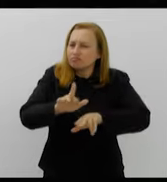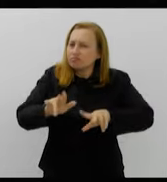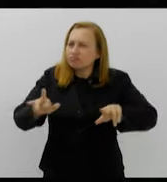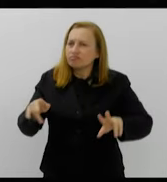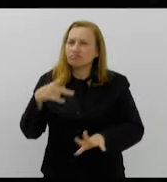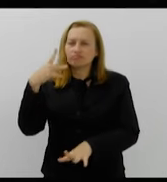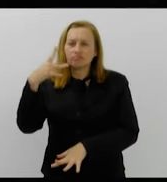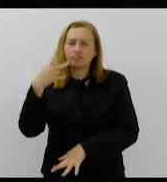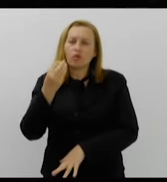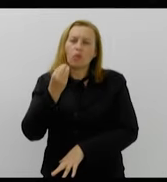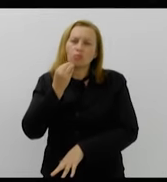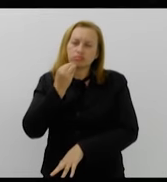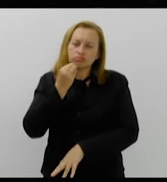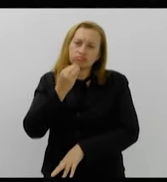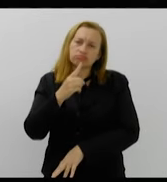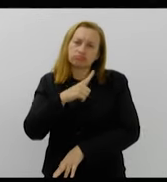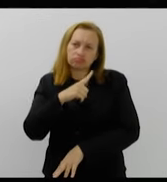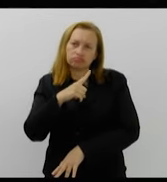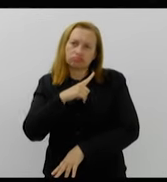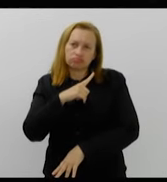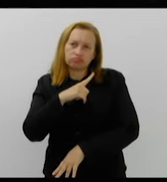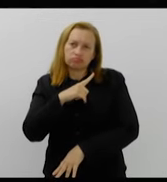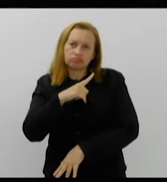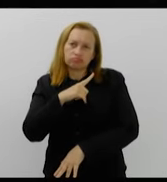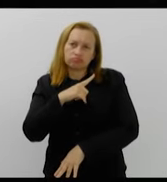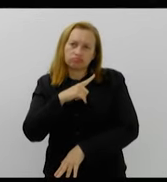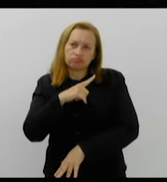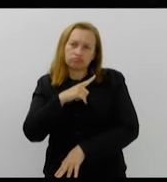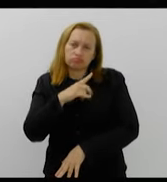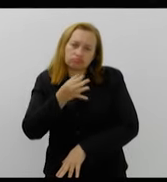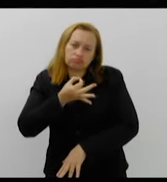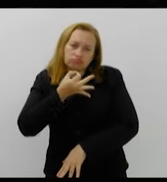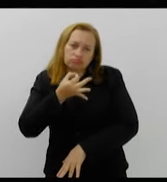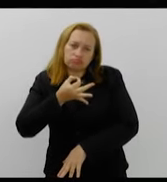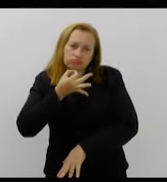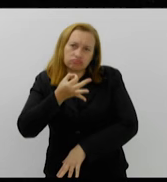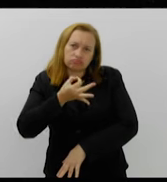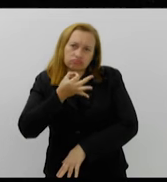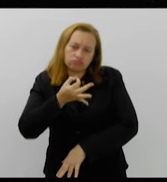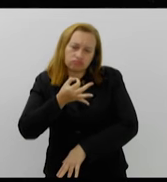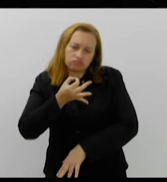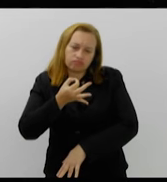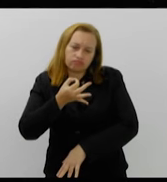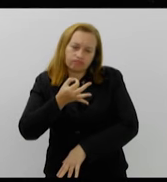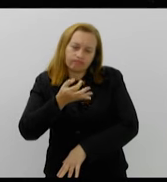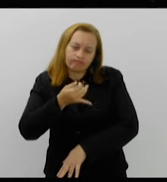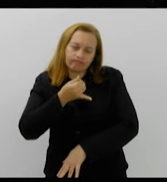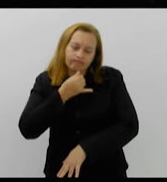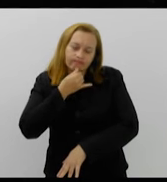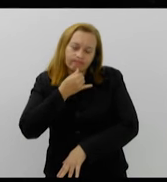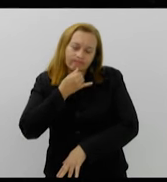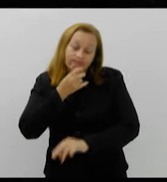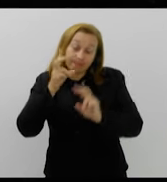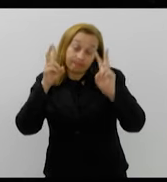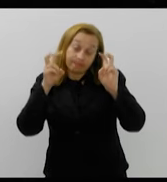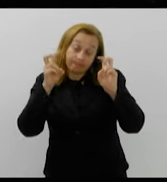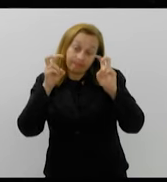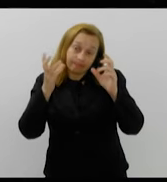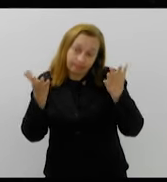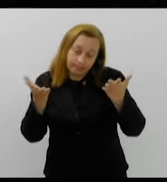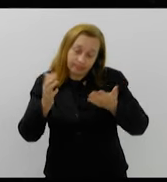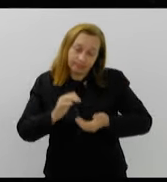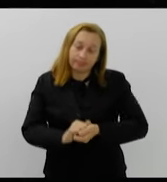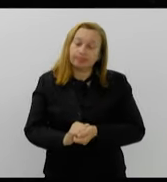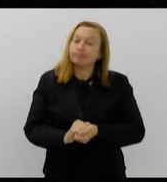tiveram oportunidade de expressarem a sua indignação em em relação